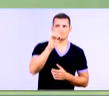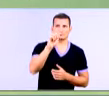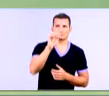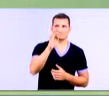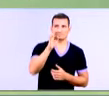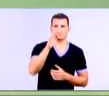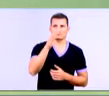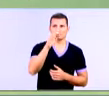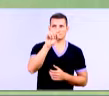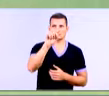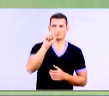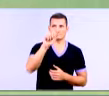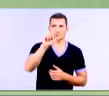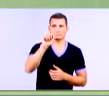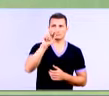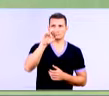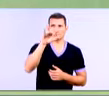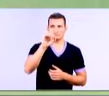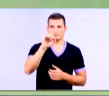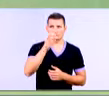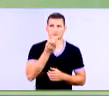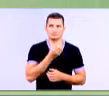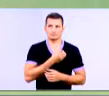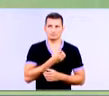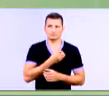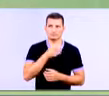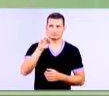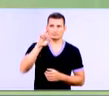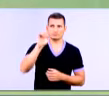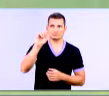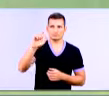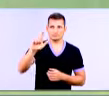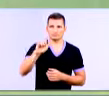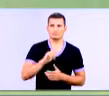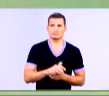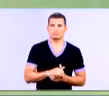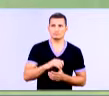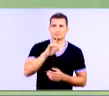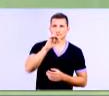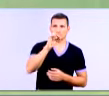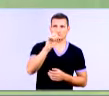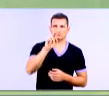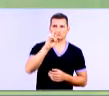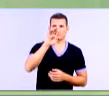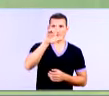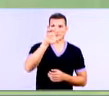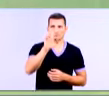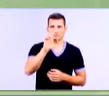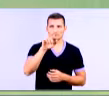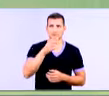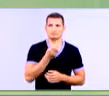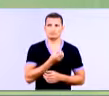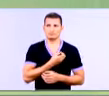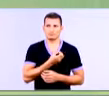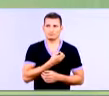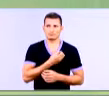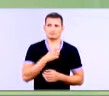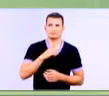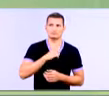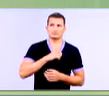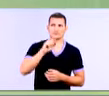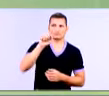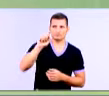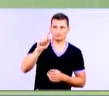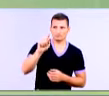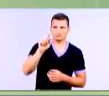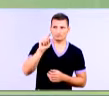número real. Double é o número como é que eu posso dizer? Real também,